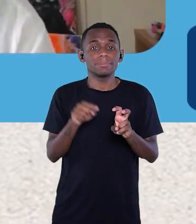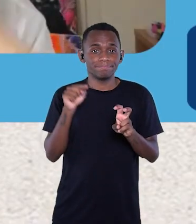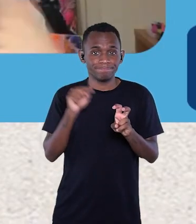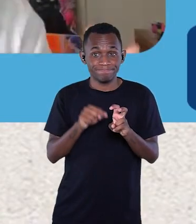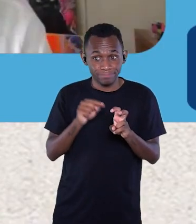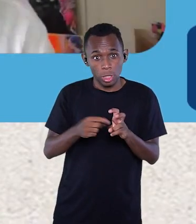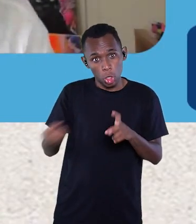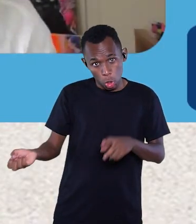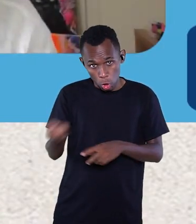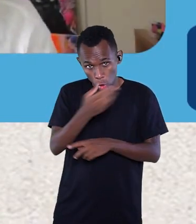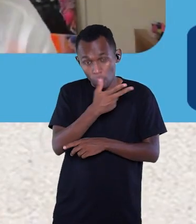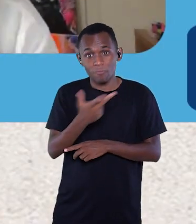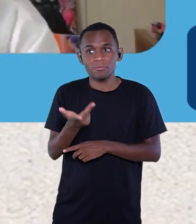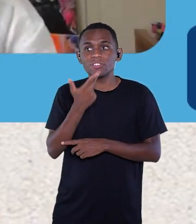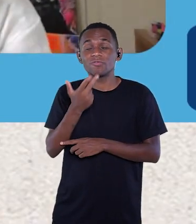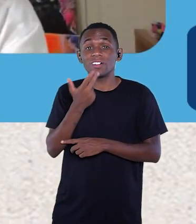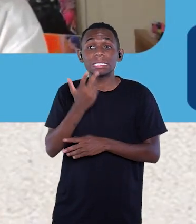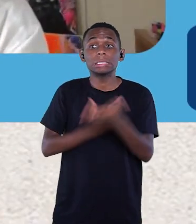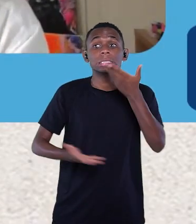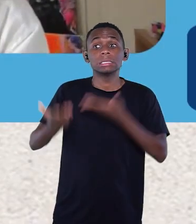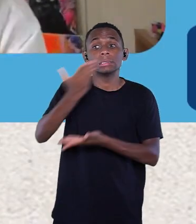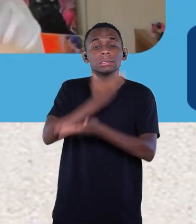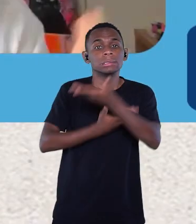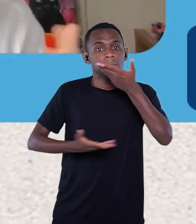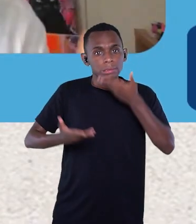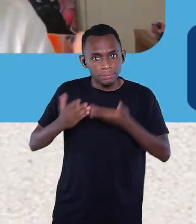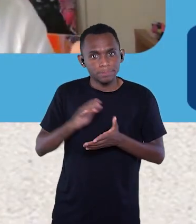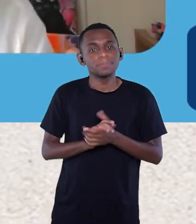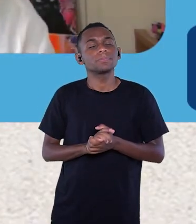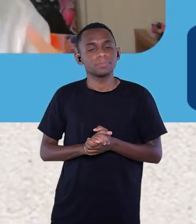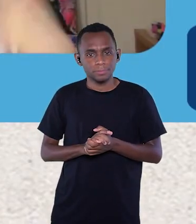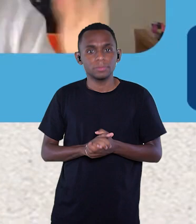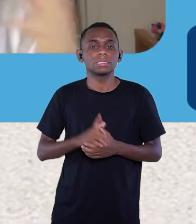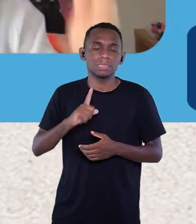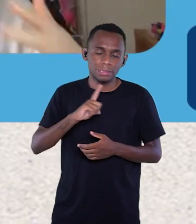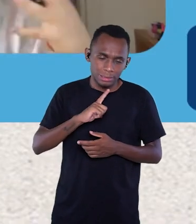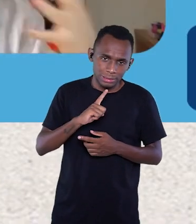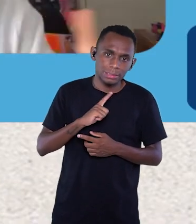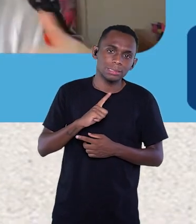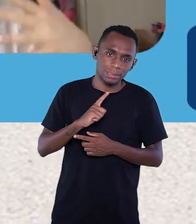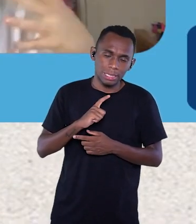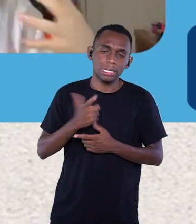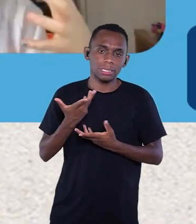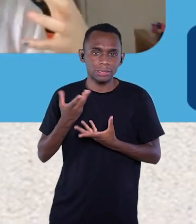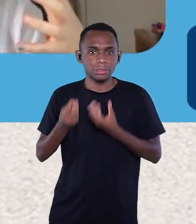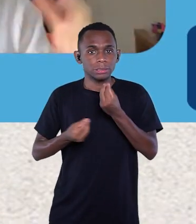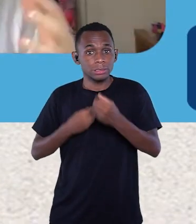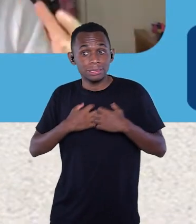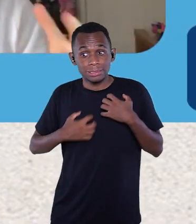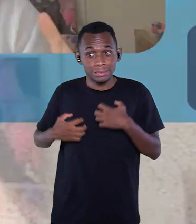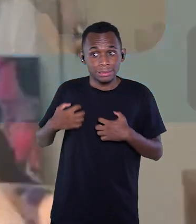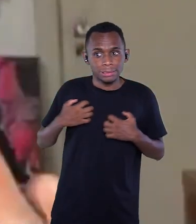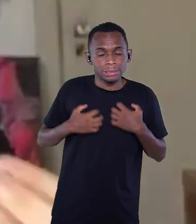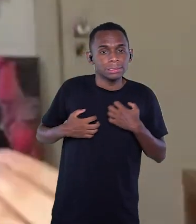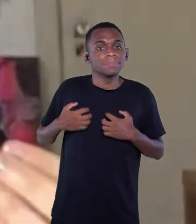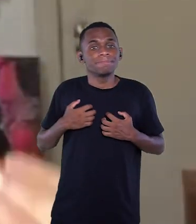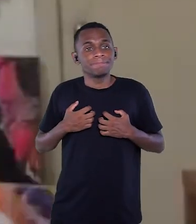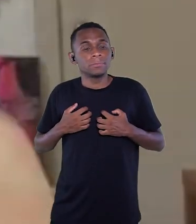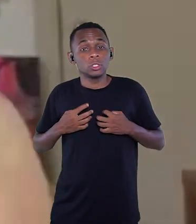assim, novo de falar em voz alta, né? Assim, eu acho que tem um pouco esse lugar também. A gente não está com tudo